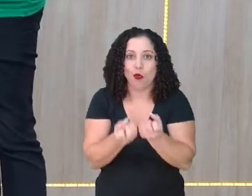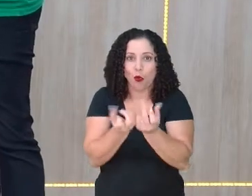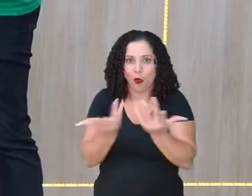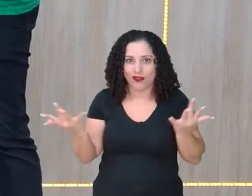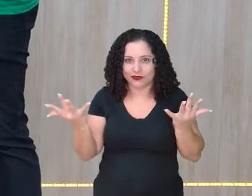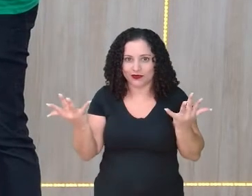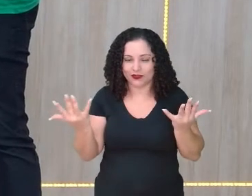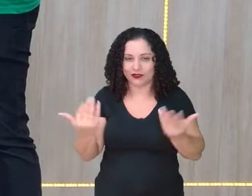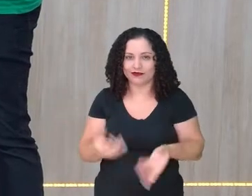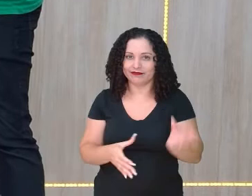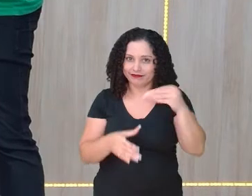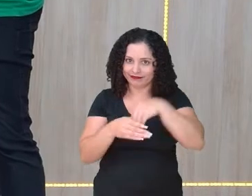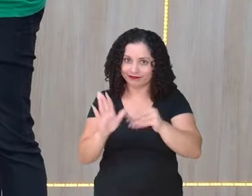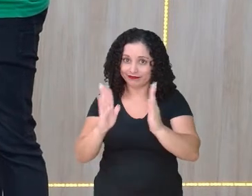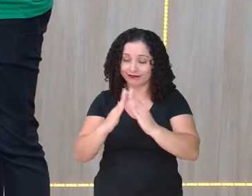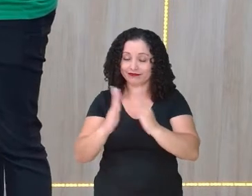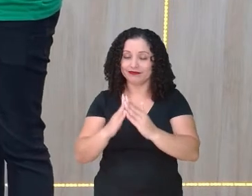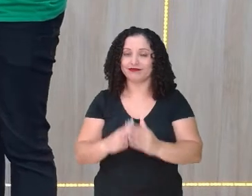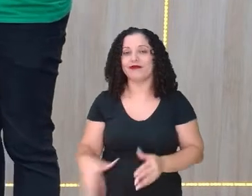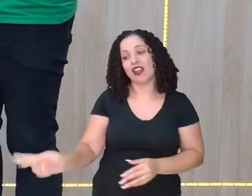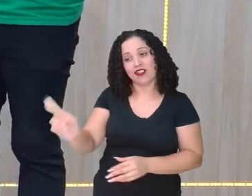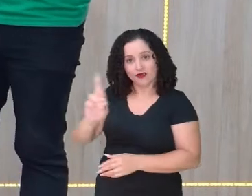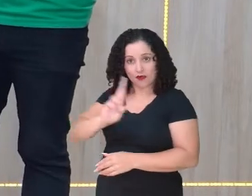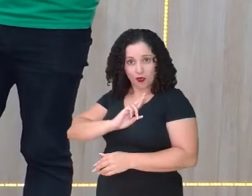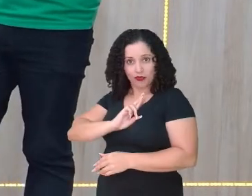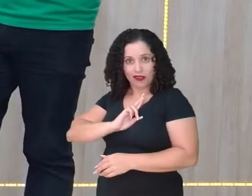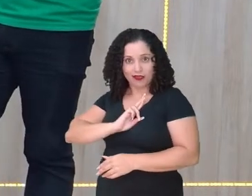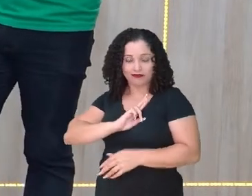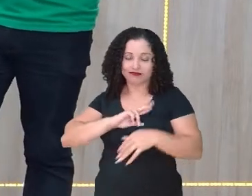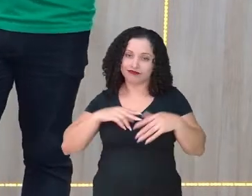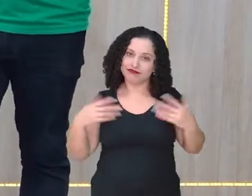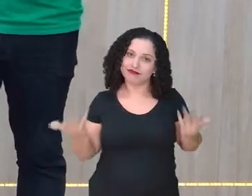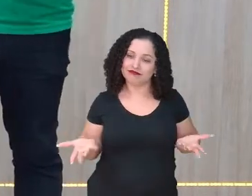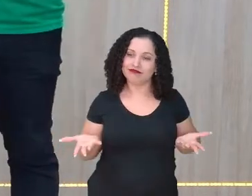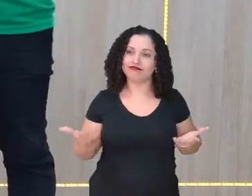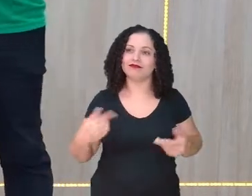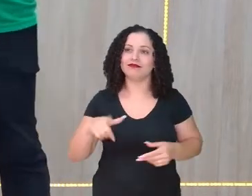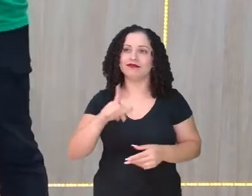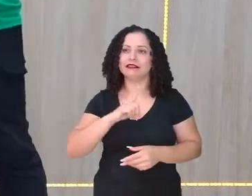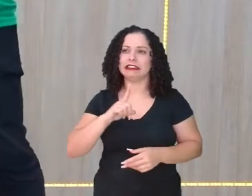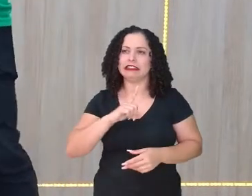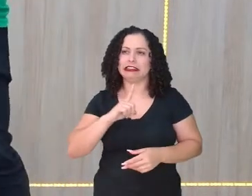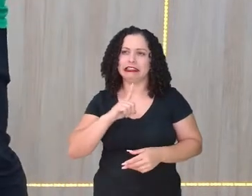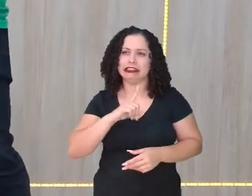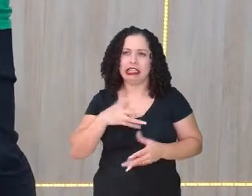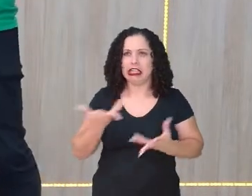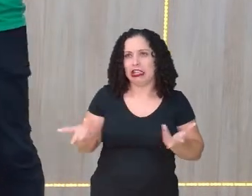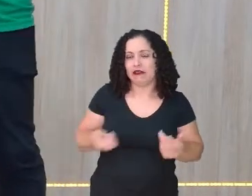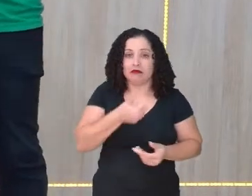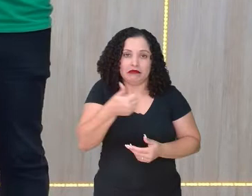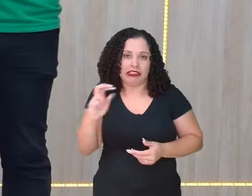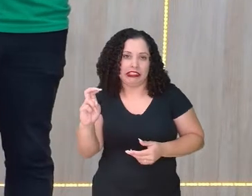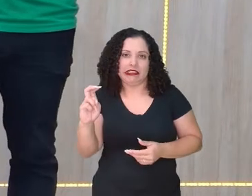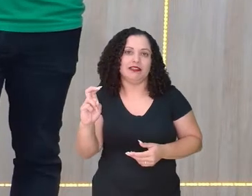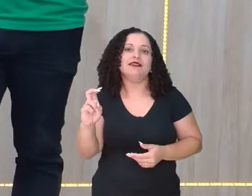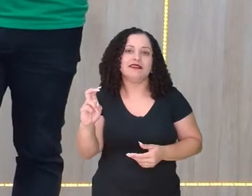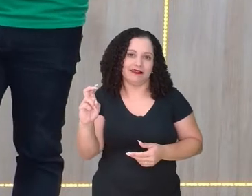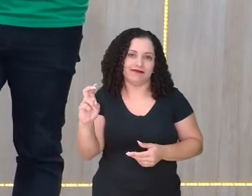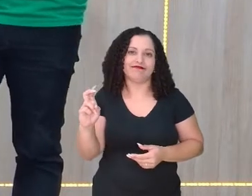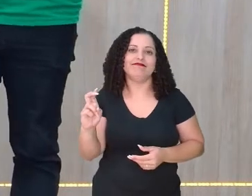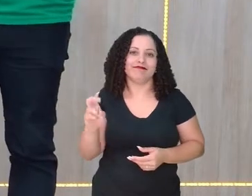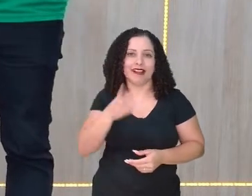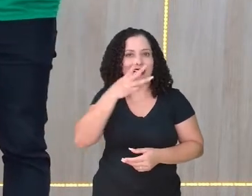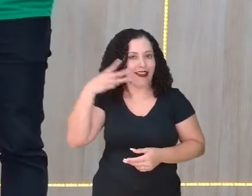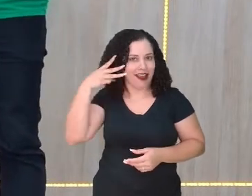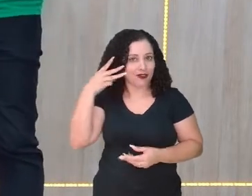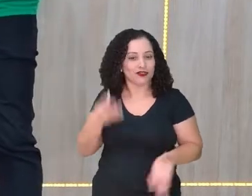casa? E aí você vai me responder, there are 15 cats in my home. Existem